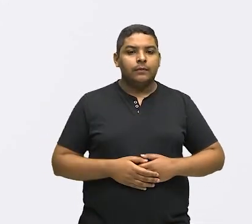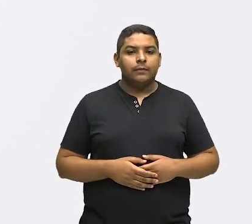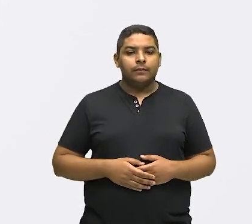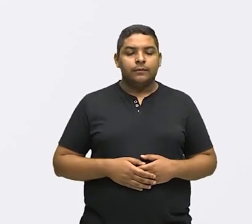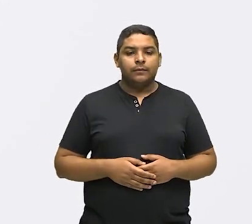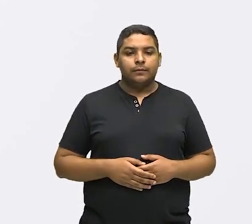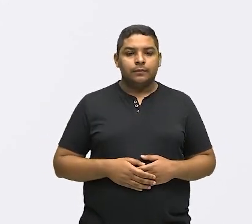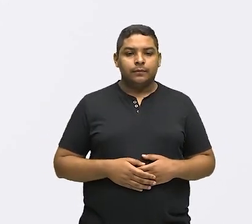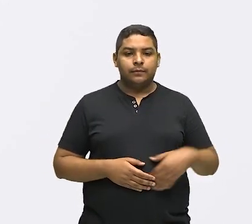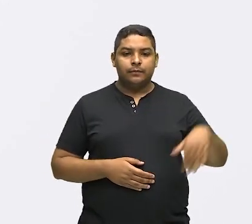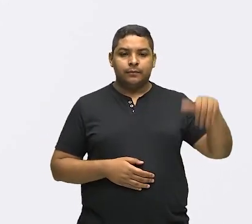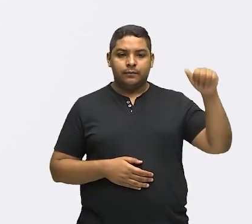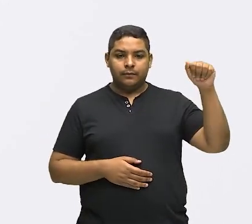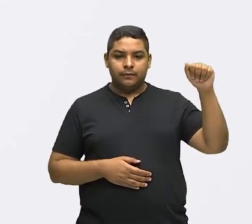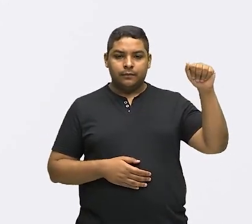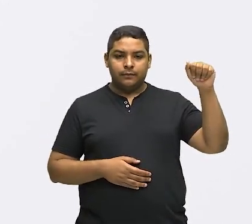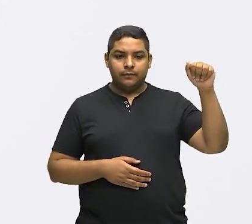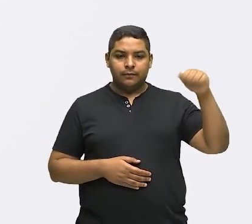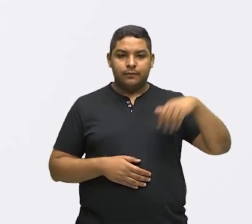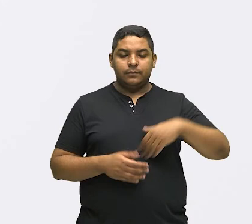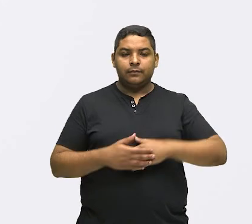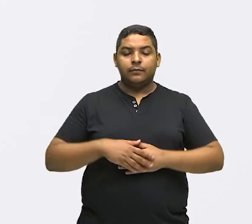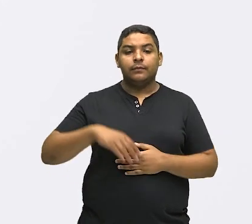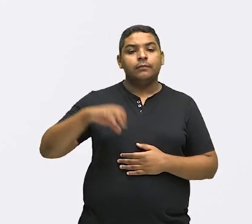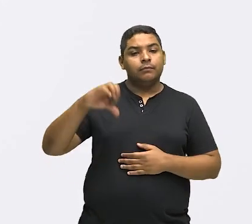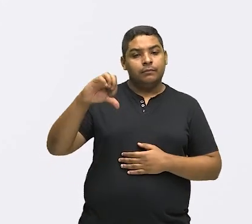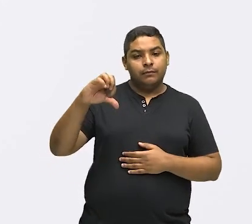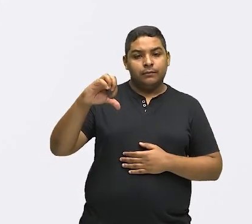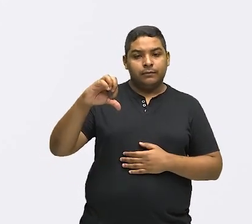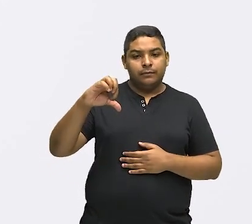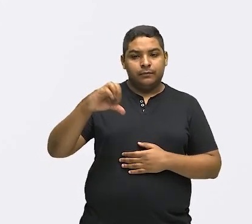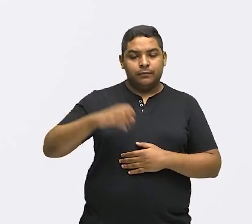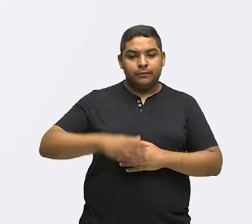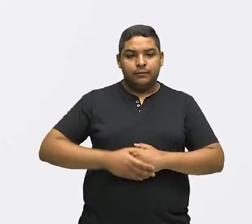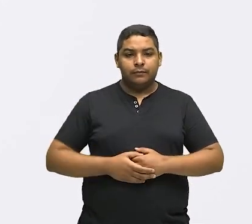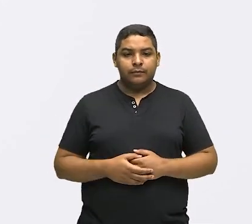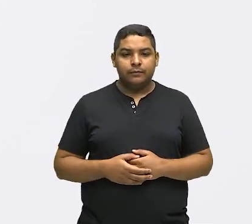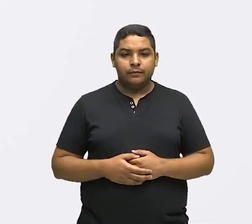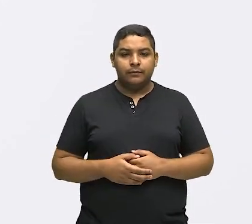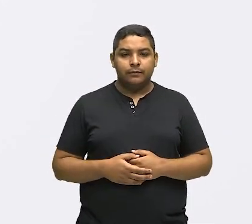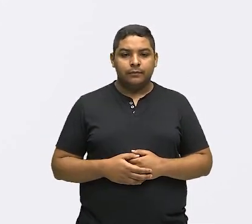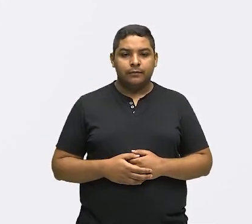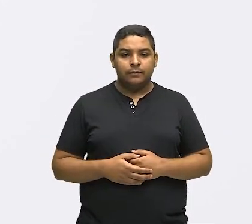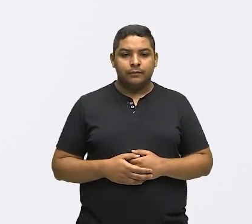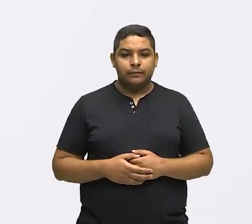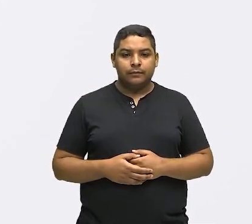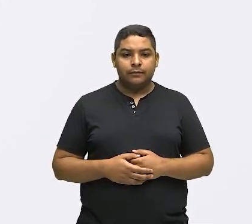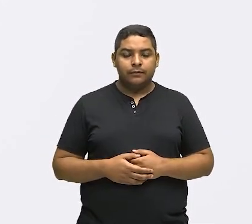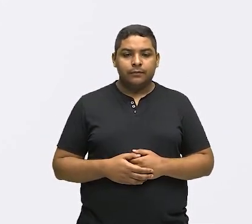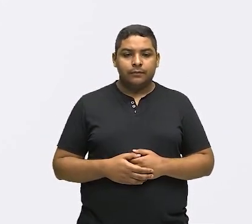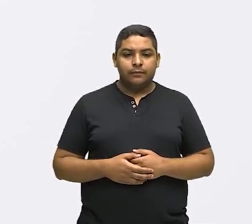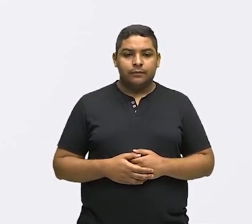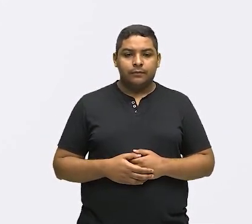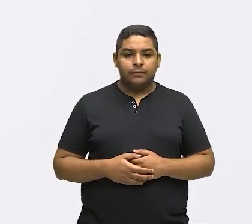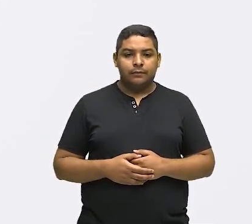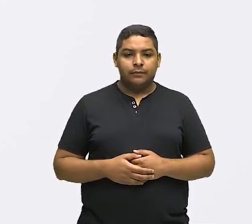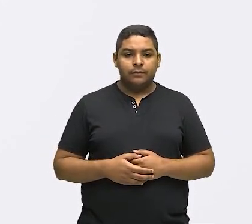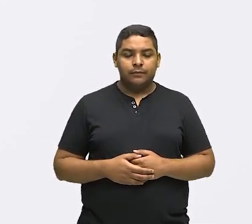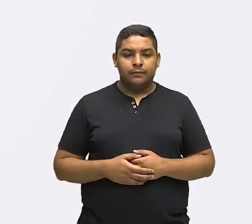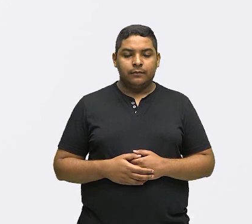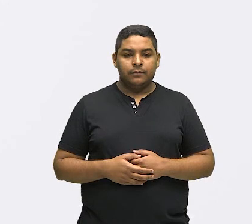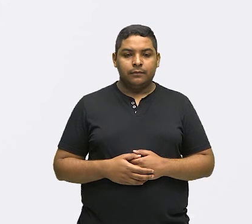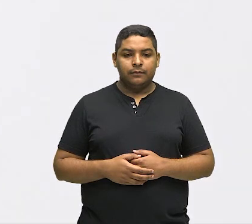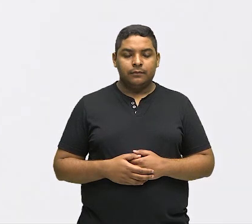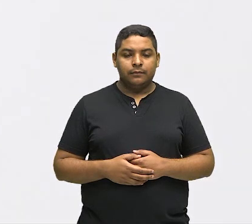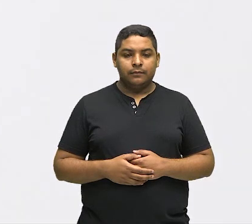A, que é o number 9, número 9, ok? Number 9. Pode ir repetindo aí comigo para a